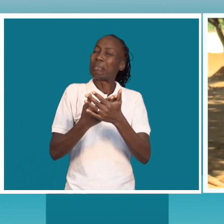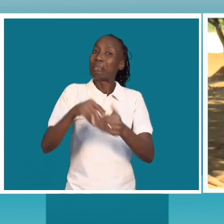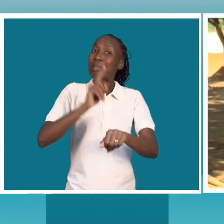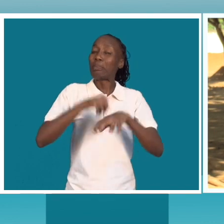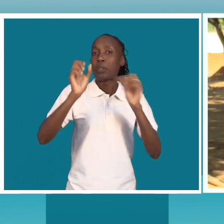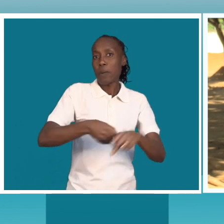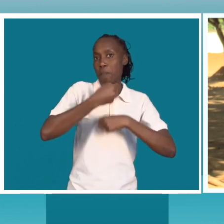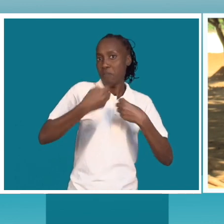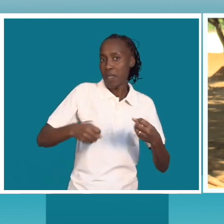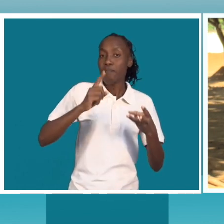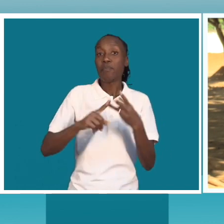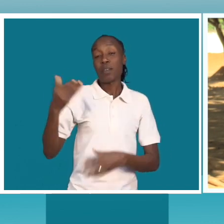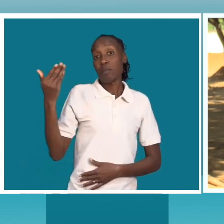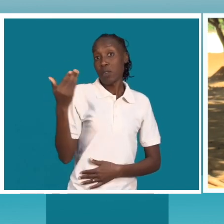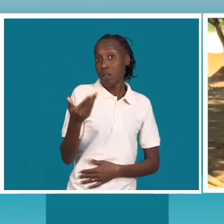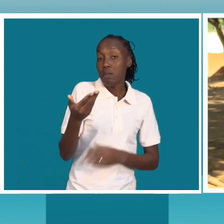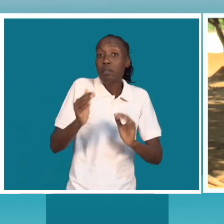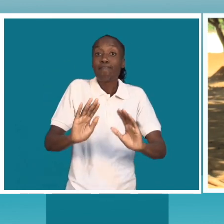Esos são os motivos, verdade.